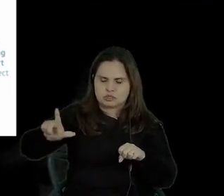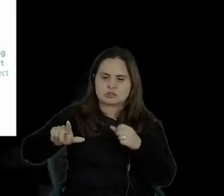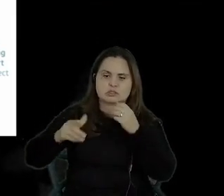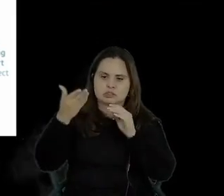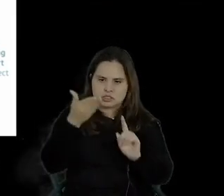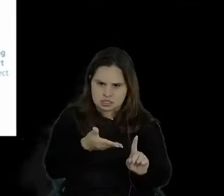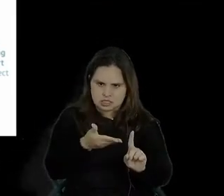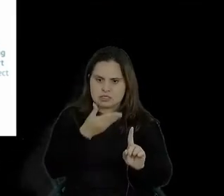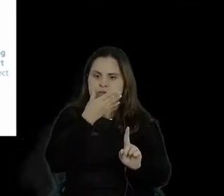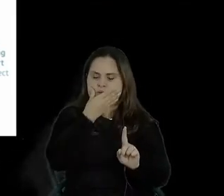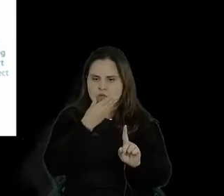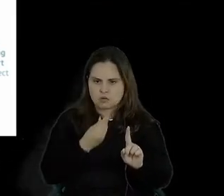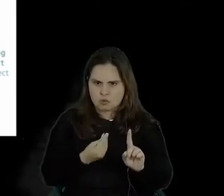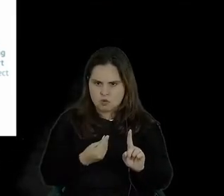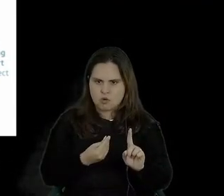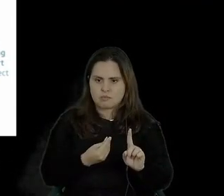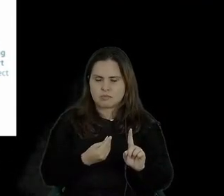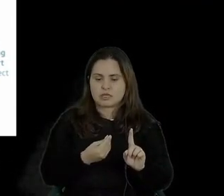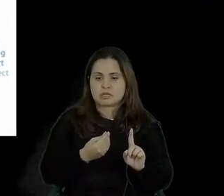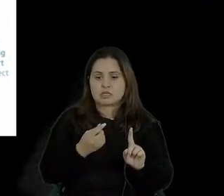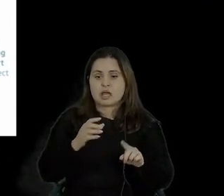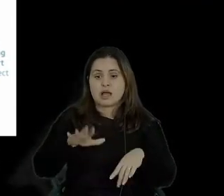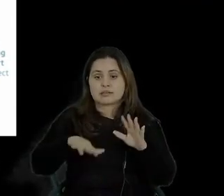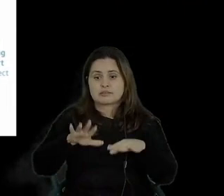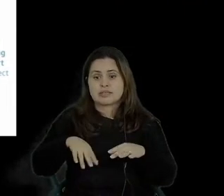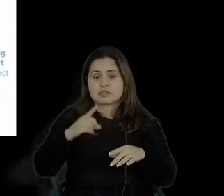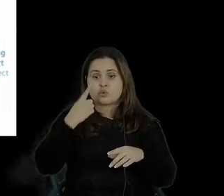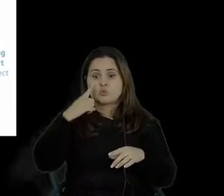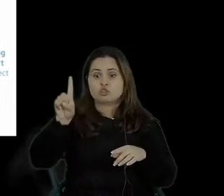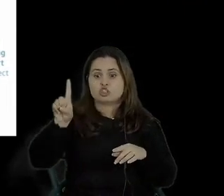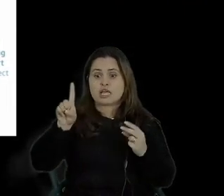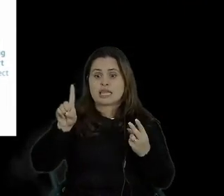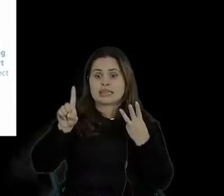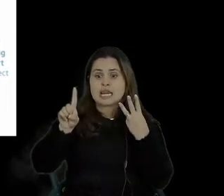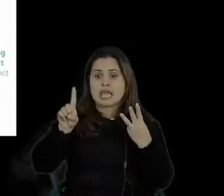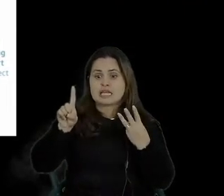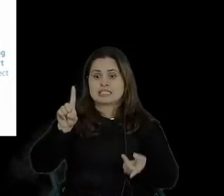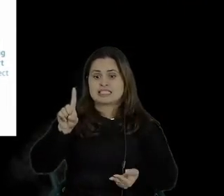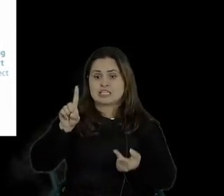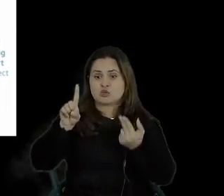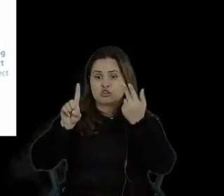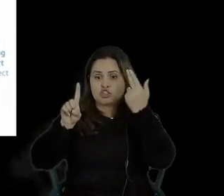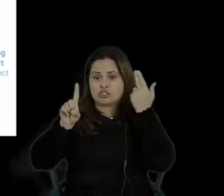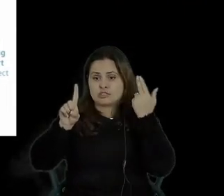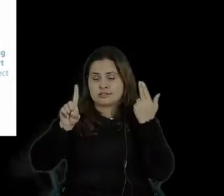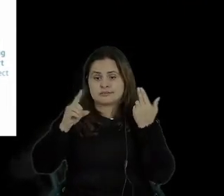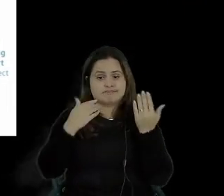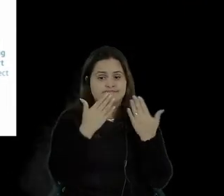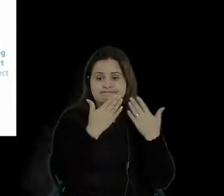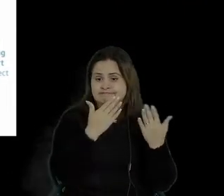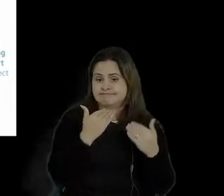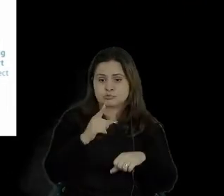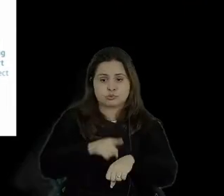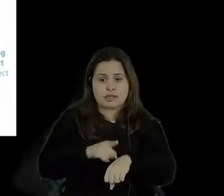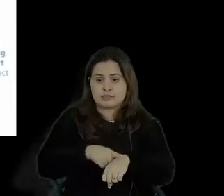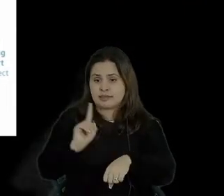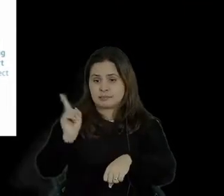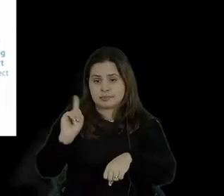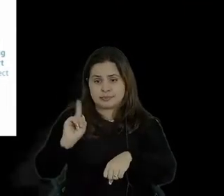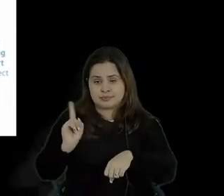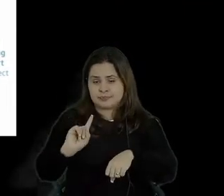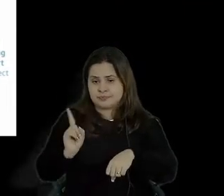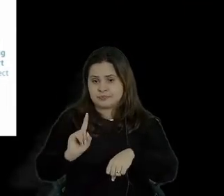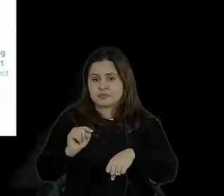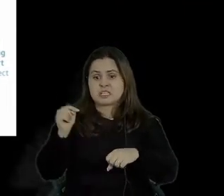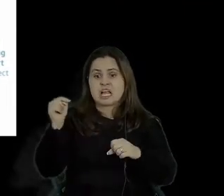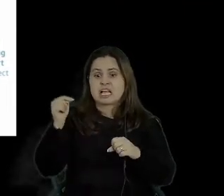que tem dias que faz 3 cirurgias por dia e a gente não consegue também se conversar. E é uma das coisas, além de crianças